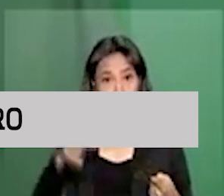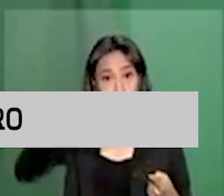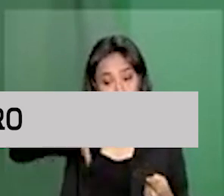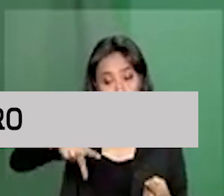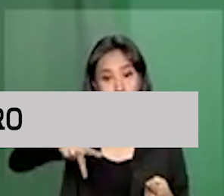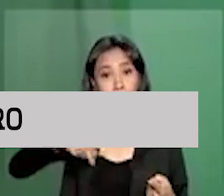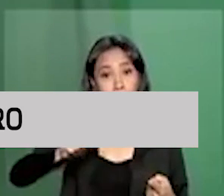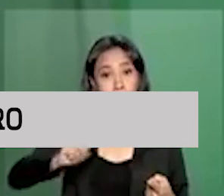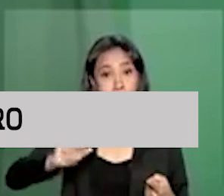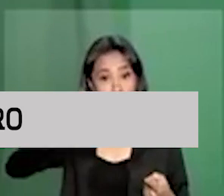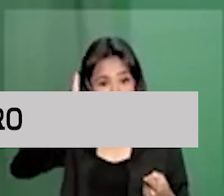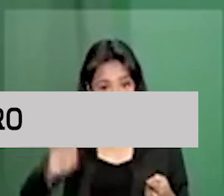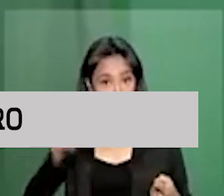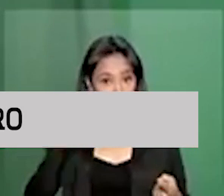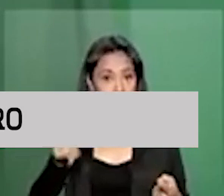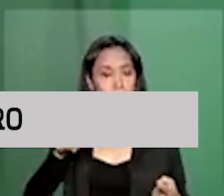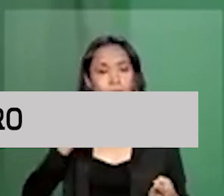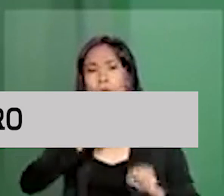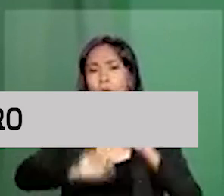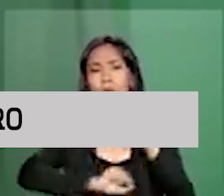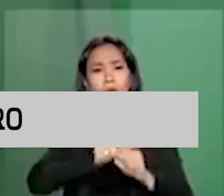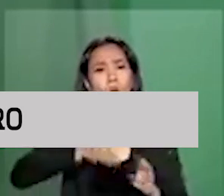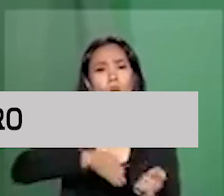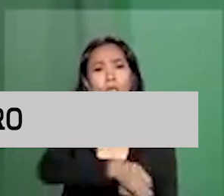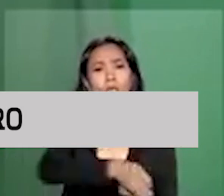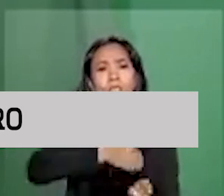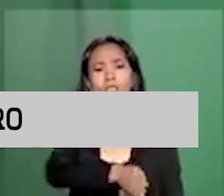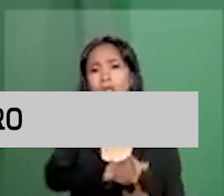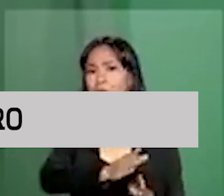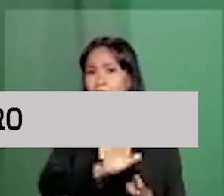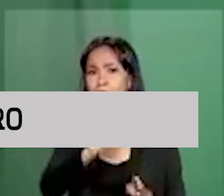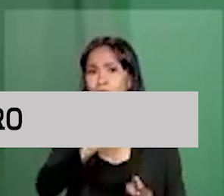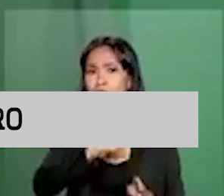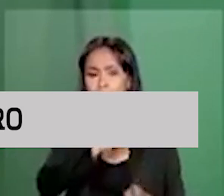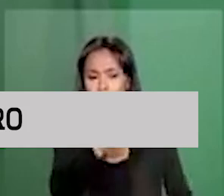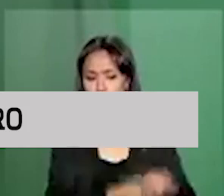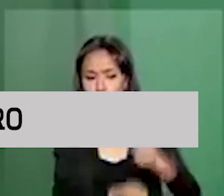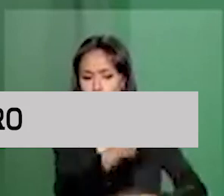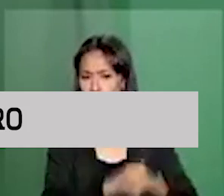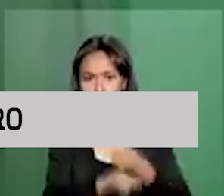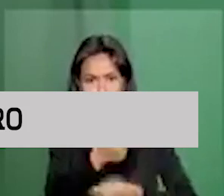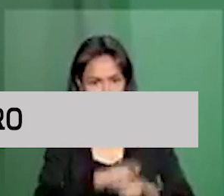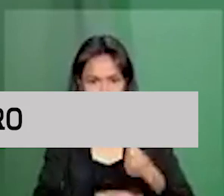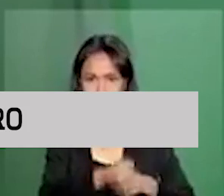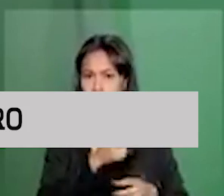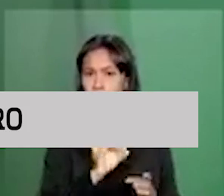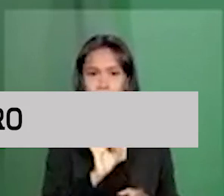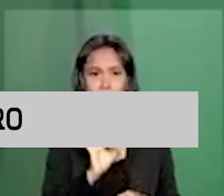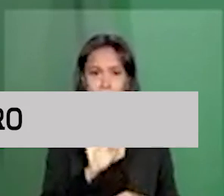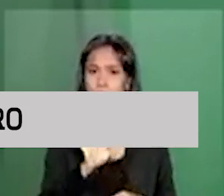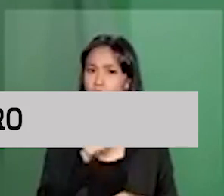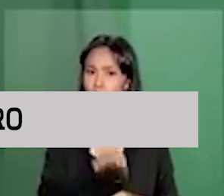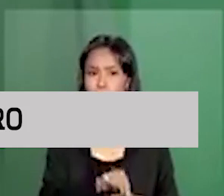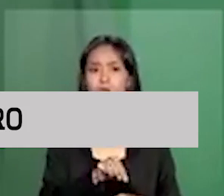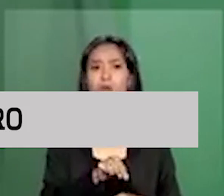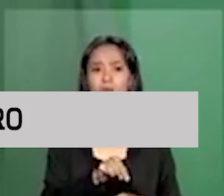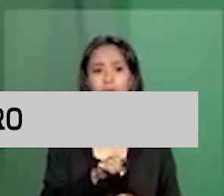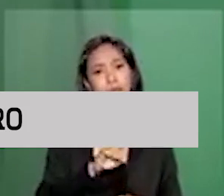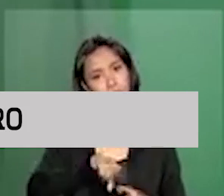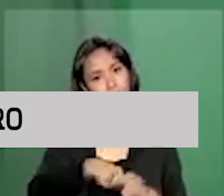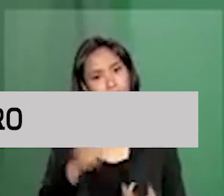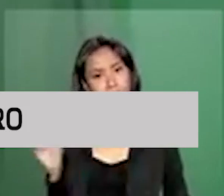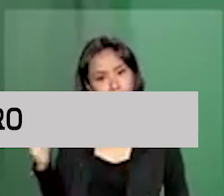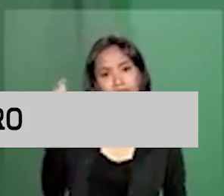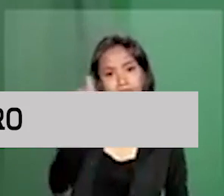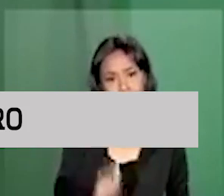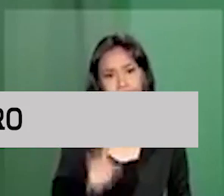conduzir o destino, não apenas econômico, que é a razão dele estar aqui,